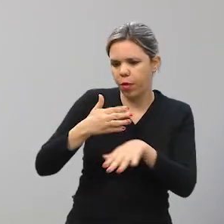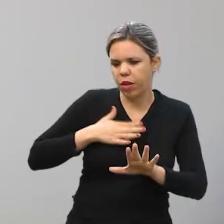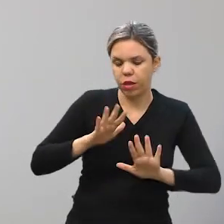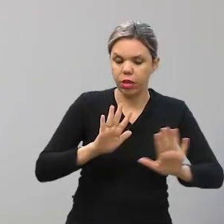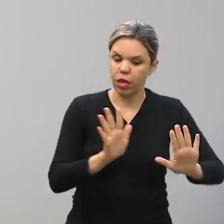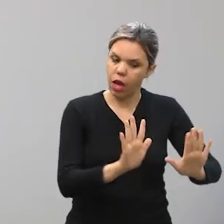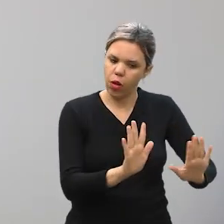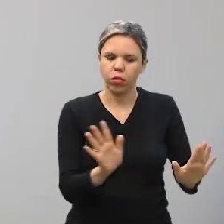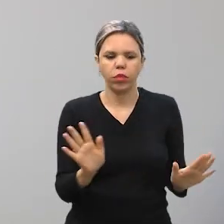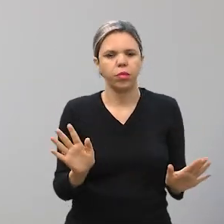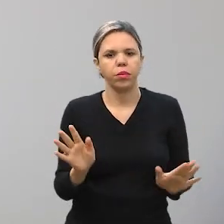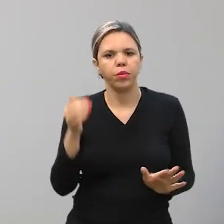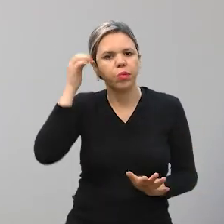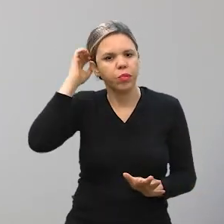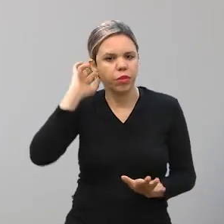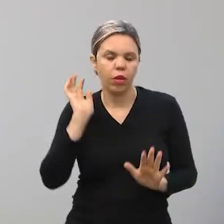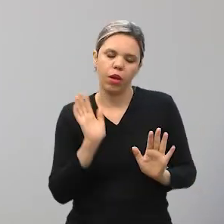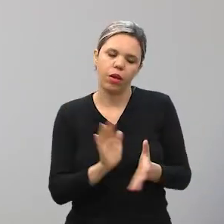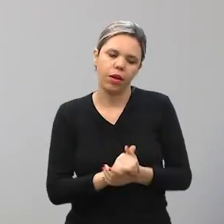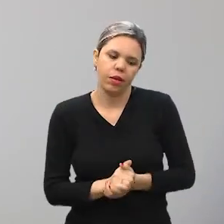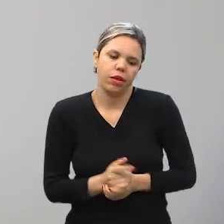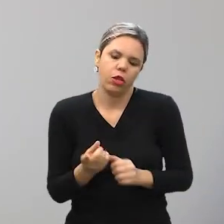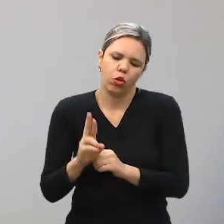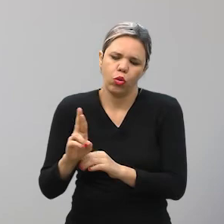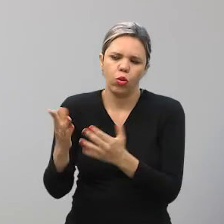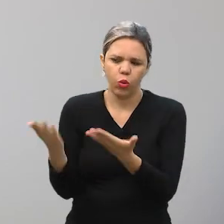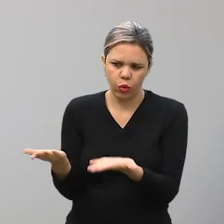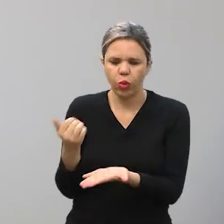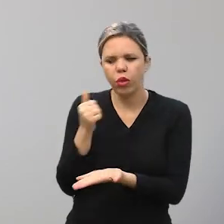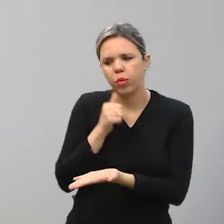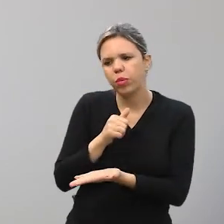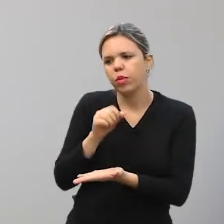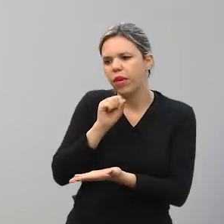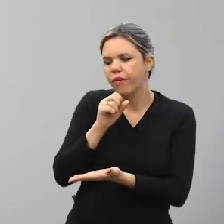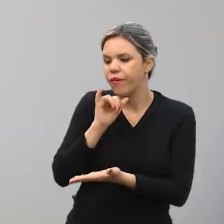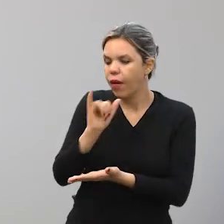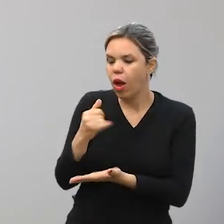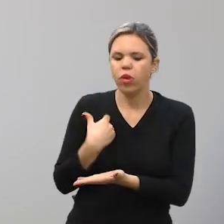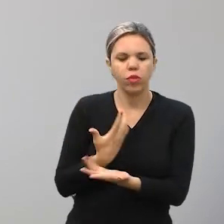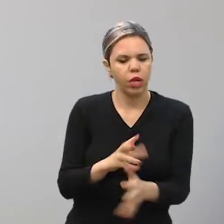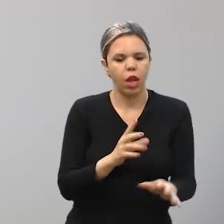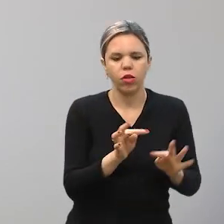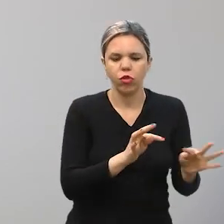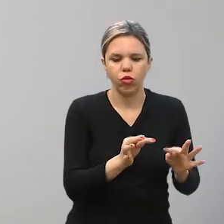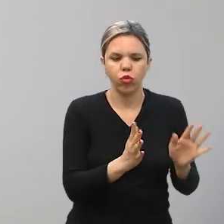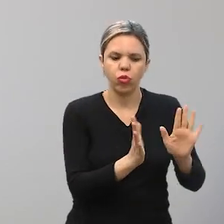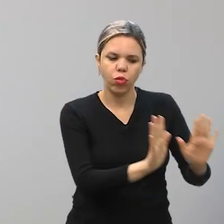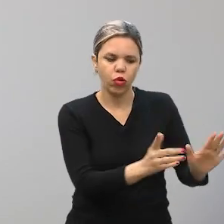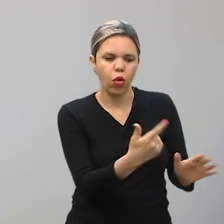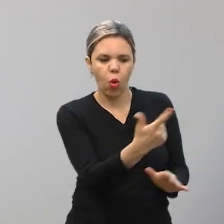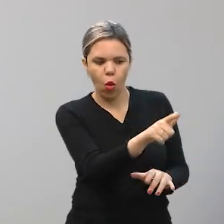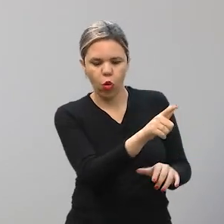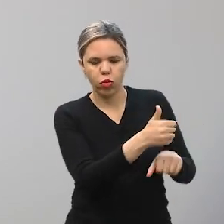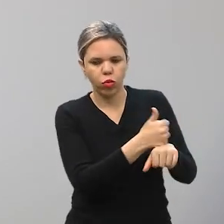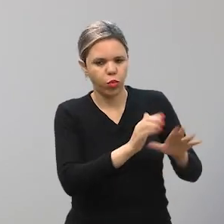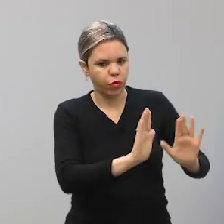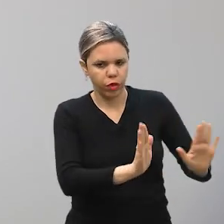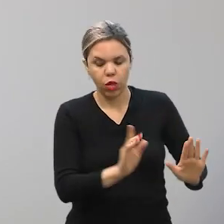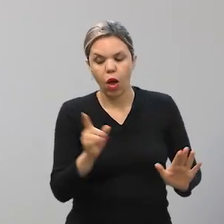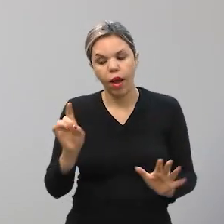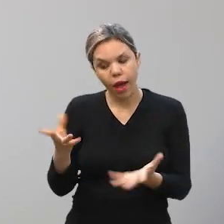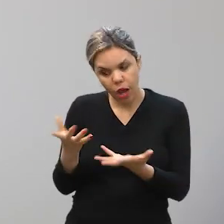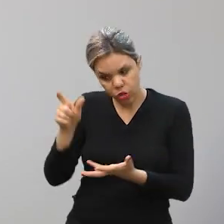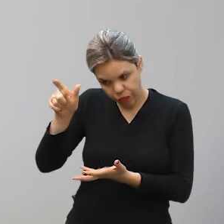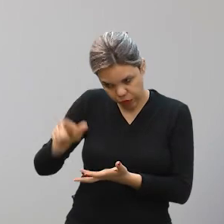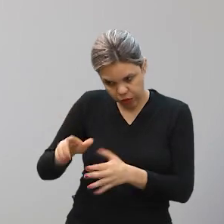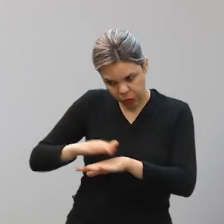Não. Olha, doutora Silvia, eu não quero mais que ele continue tratando com essa equipe médica. A